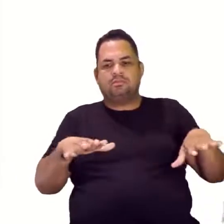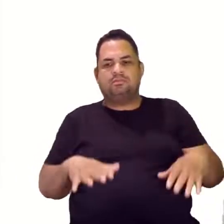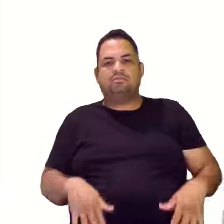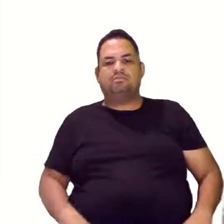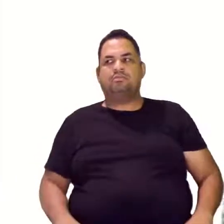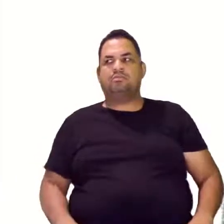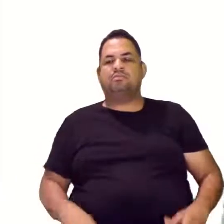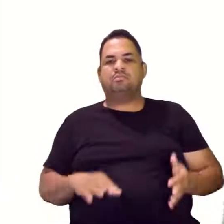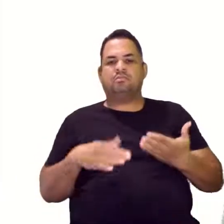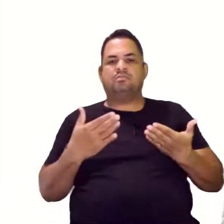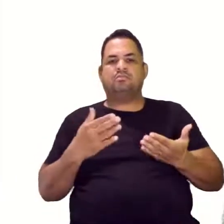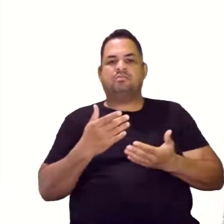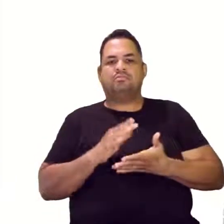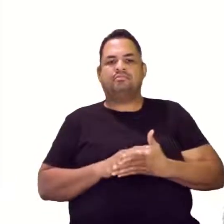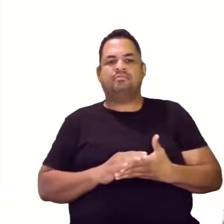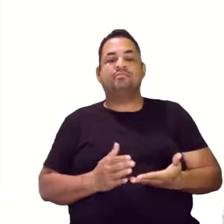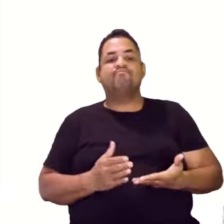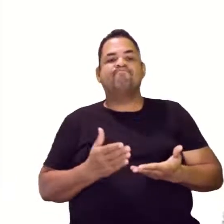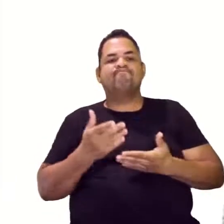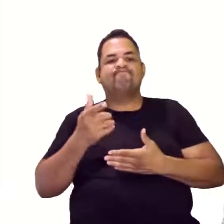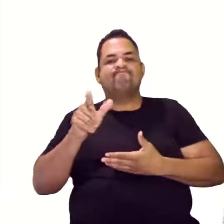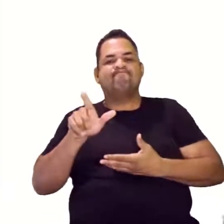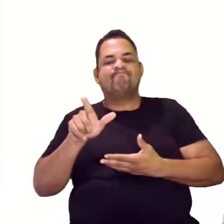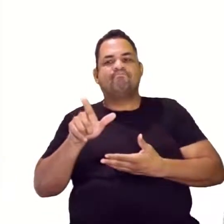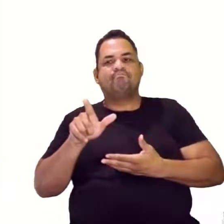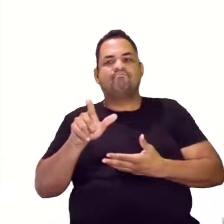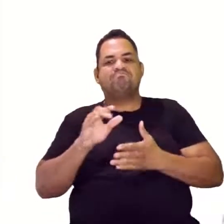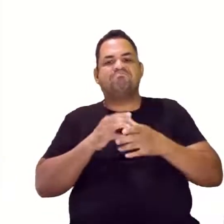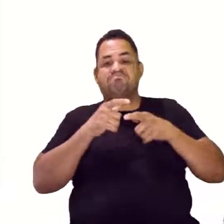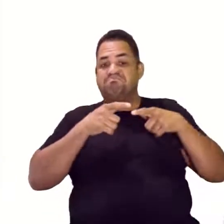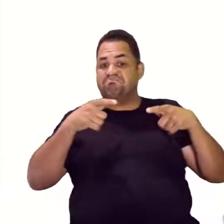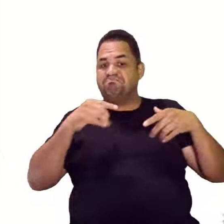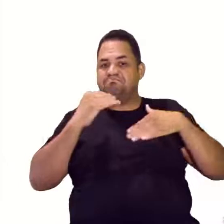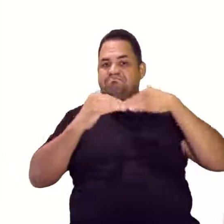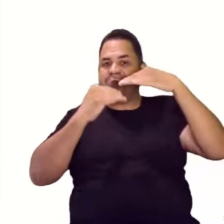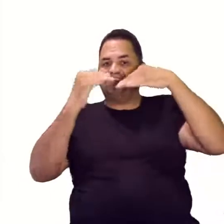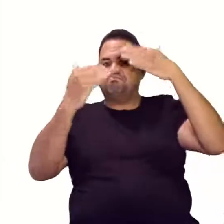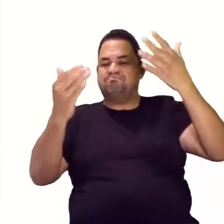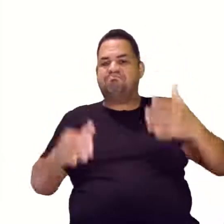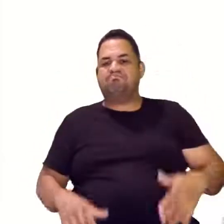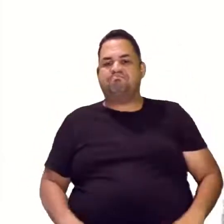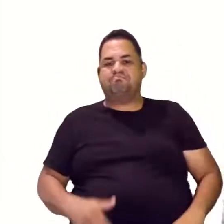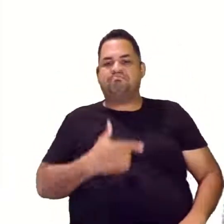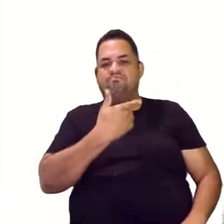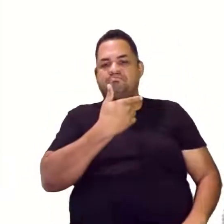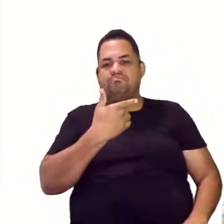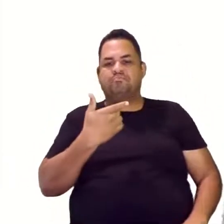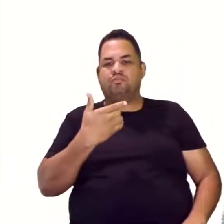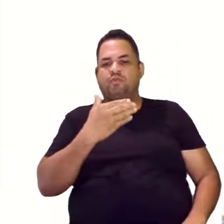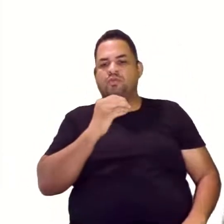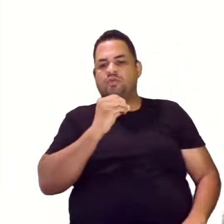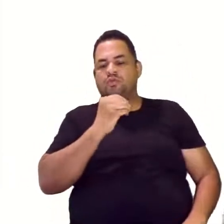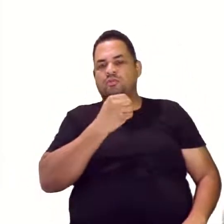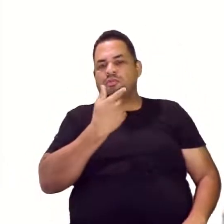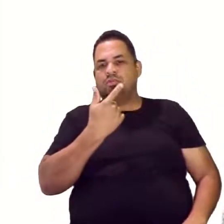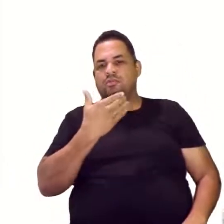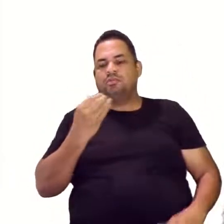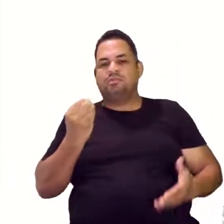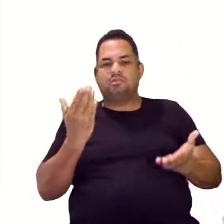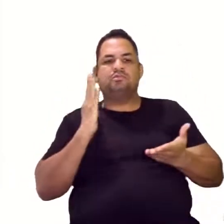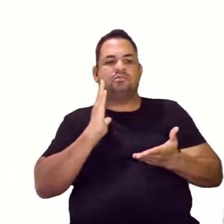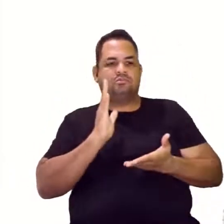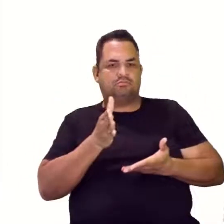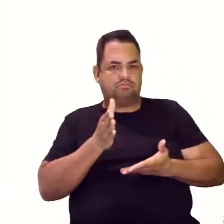2020, 2021, oh meu Deus, com certeza cresceu bem mais. Porque esse aqui foi de 2010, isso. Né? Esses dados aí, né? Mas